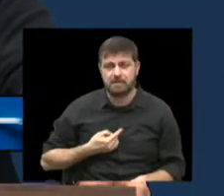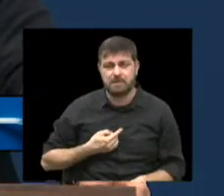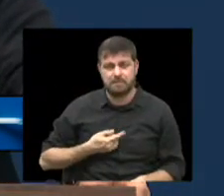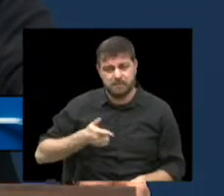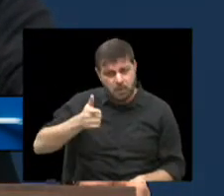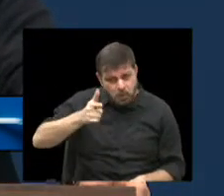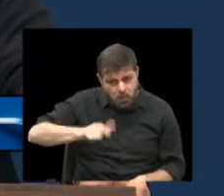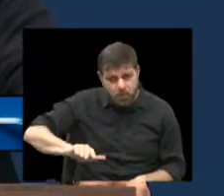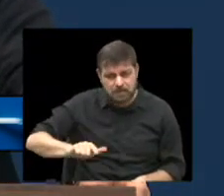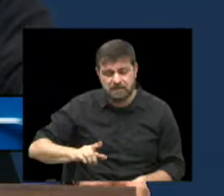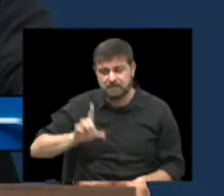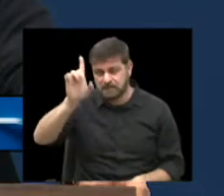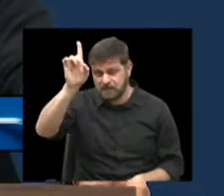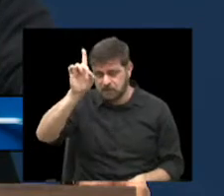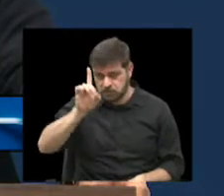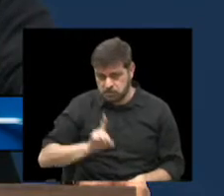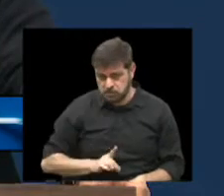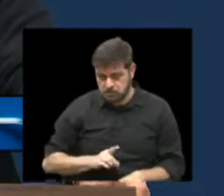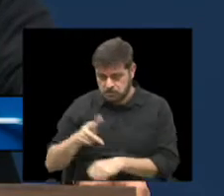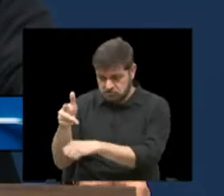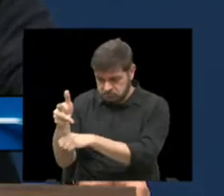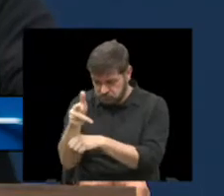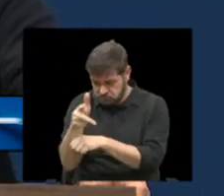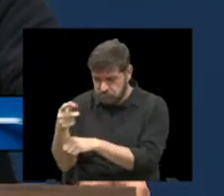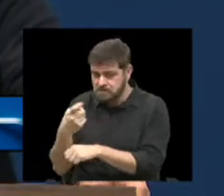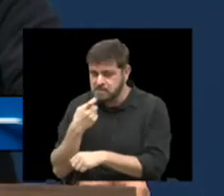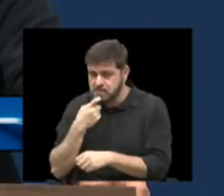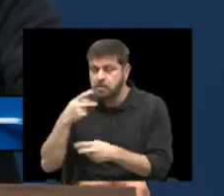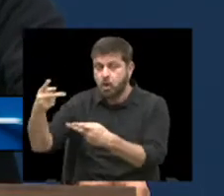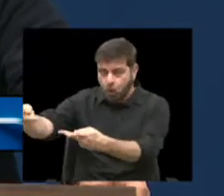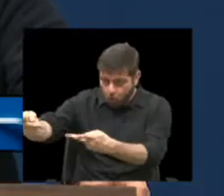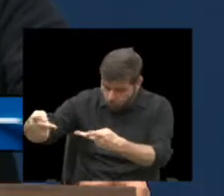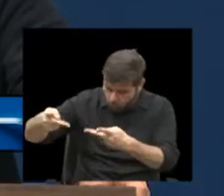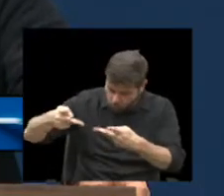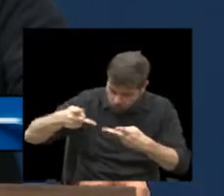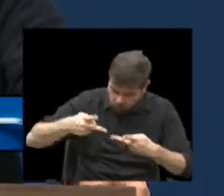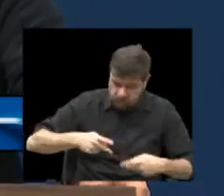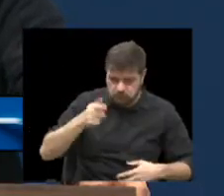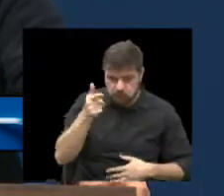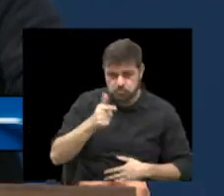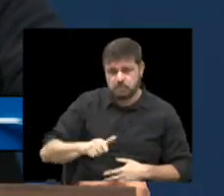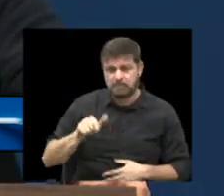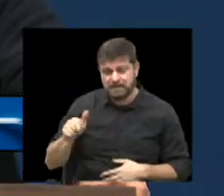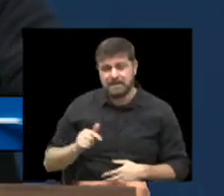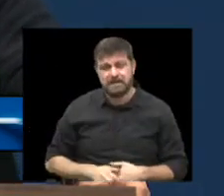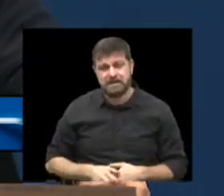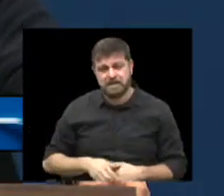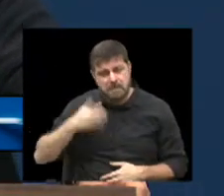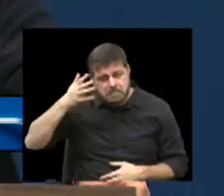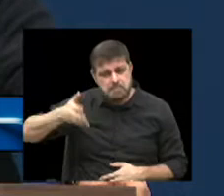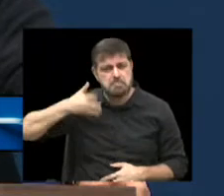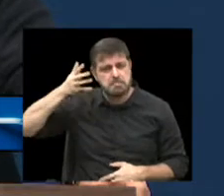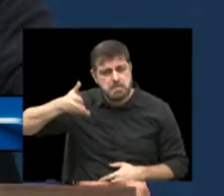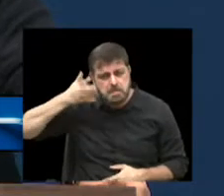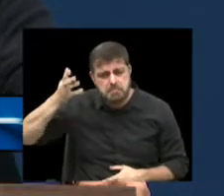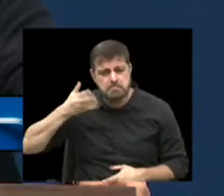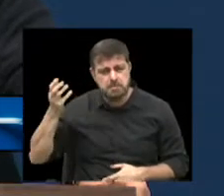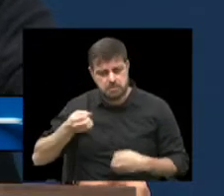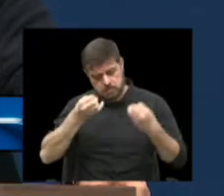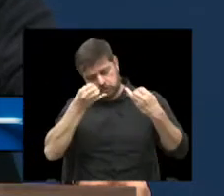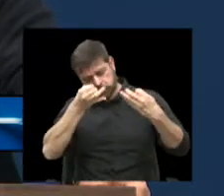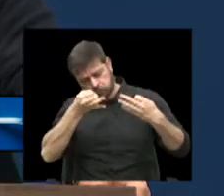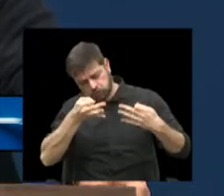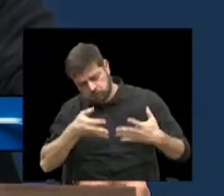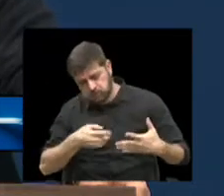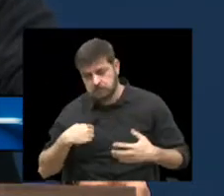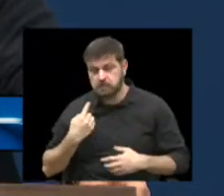novamente o diretor da Sincamp, o senhor William, para que ele desse seguimento, continuidade da